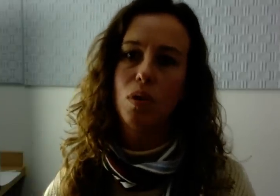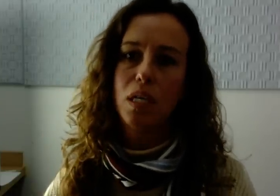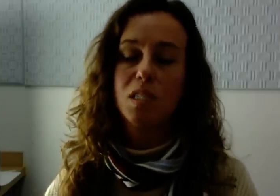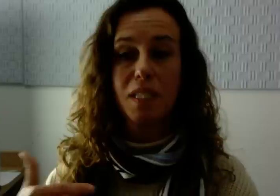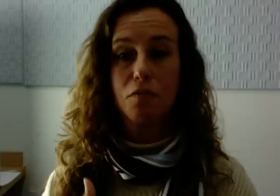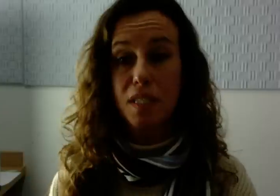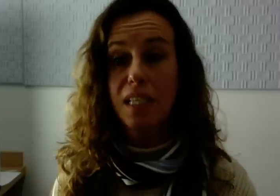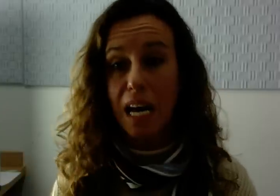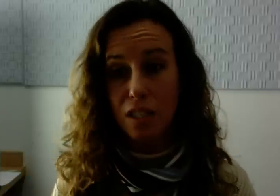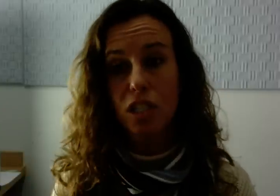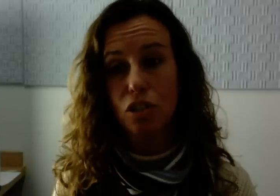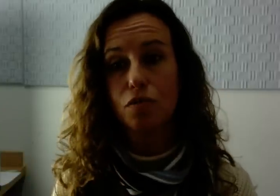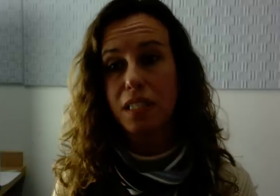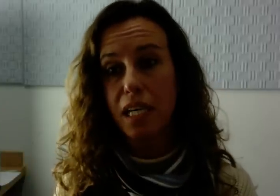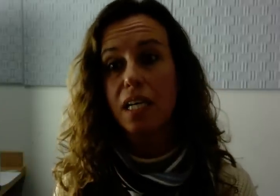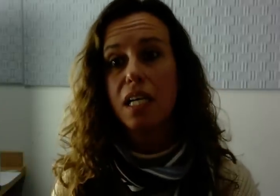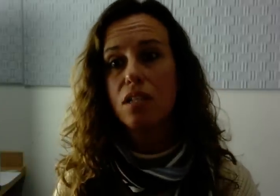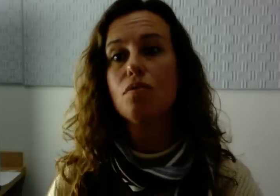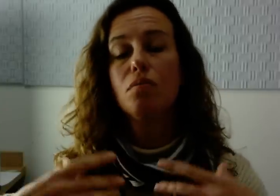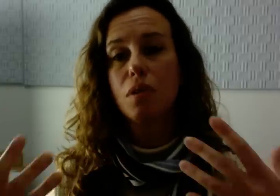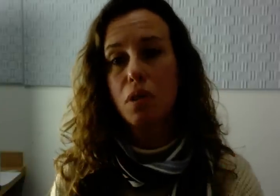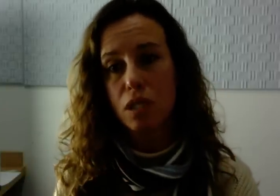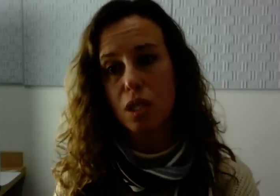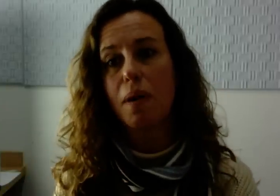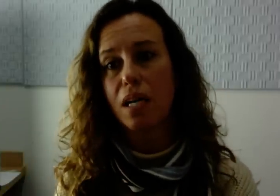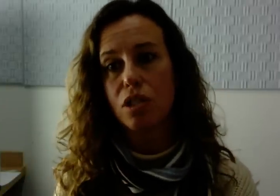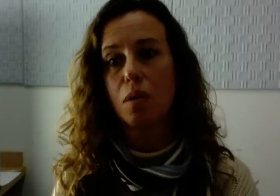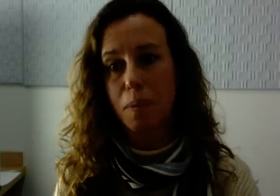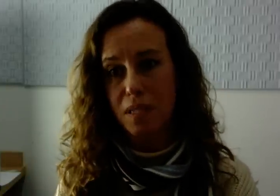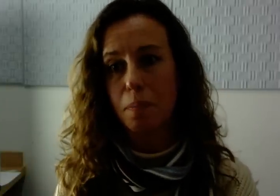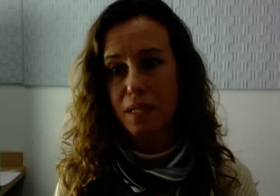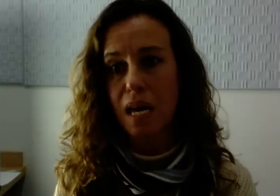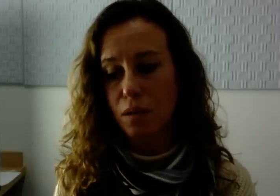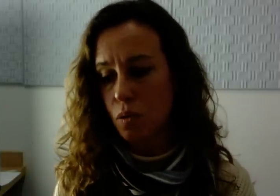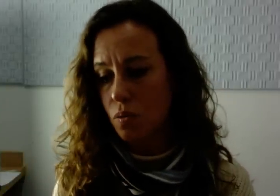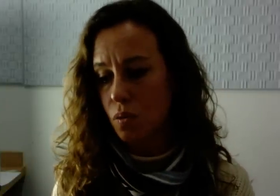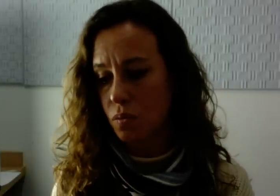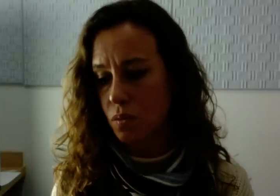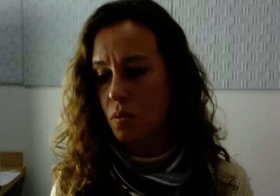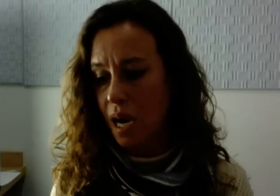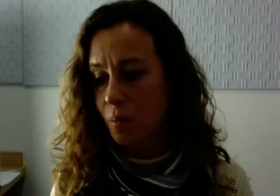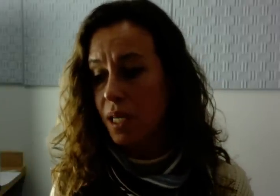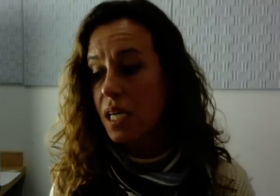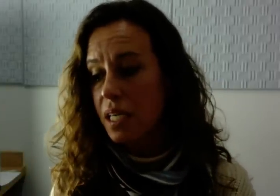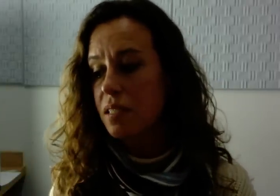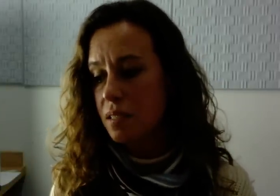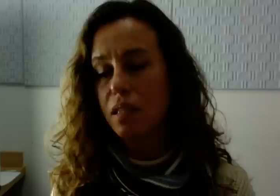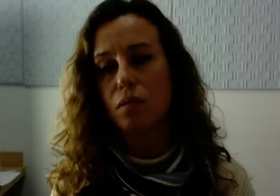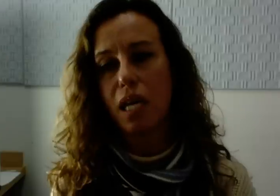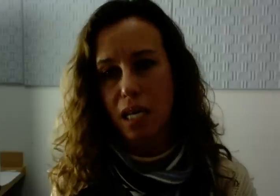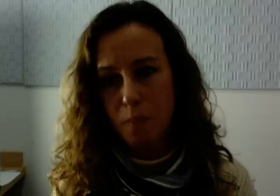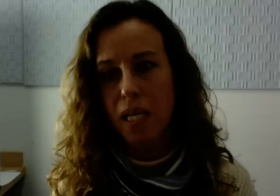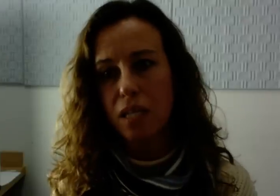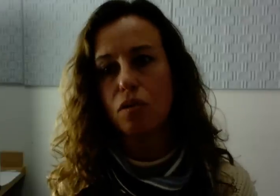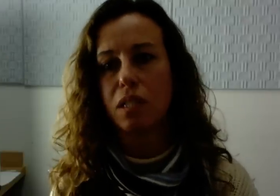ou especificidade que a gente vai ter isso é é um grande debate tem que ser pensado com com com calma e existem